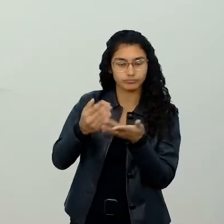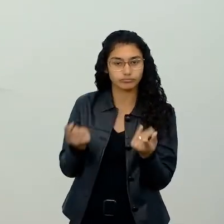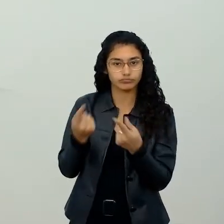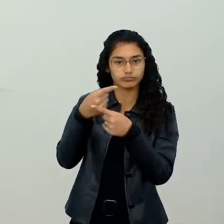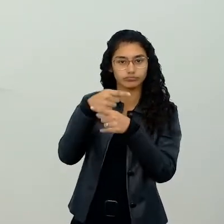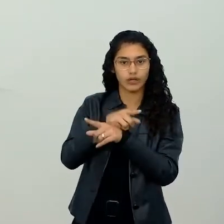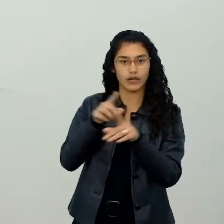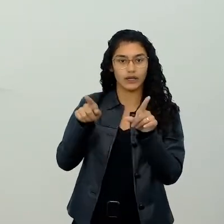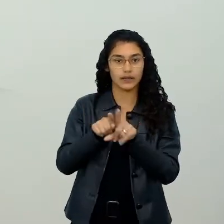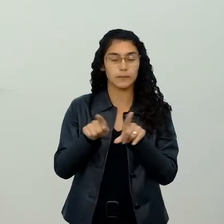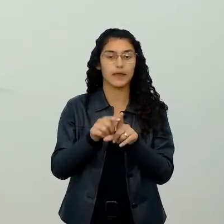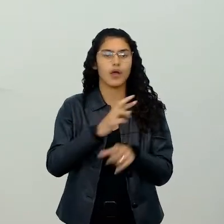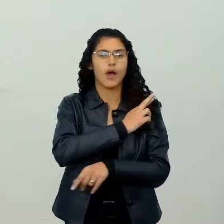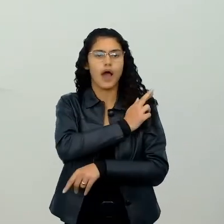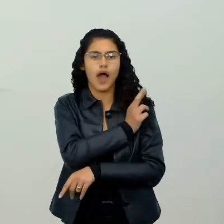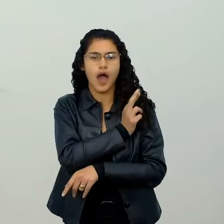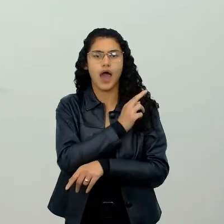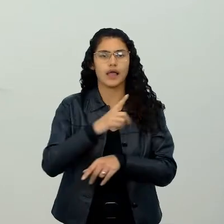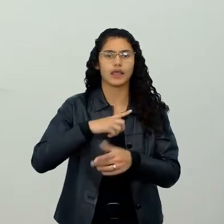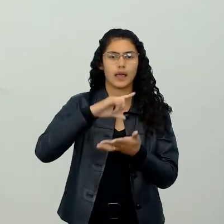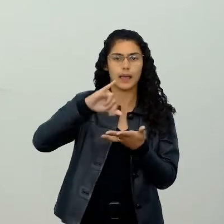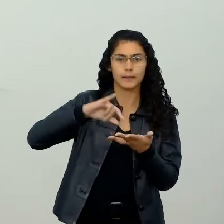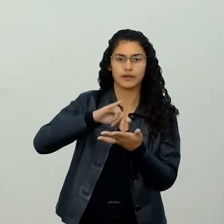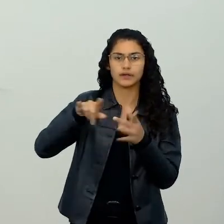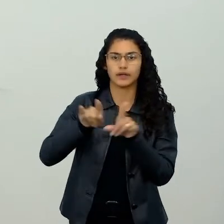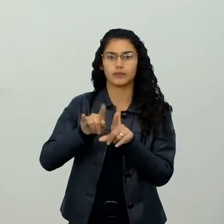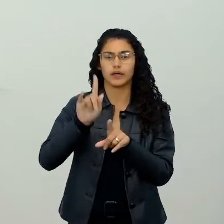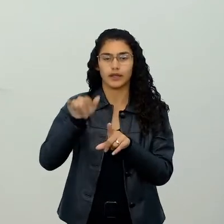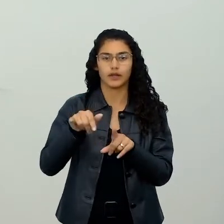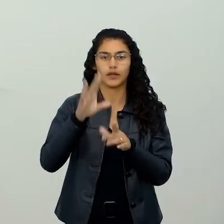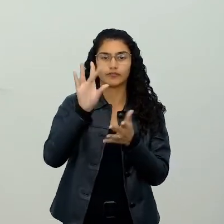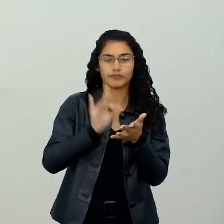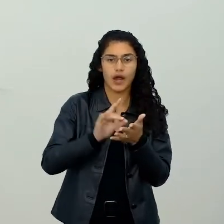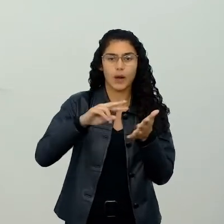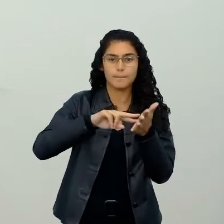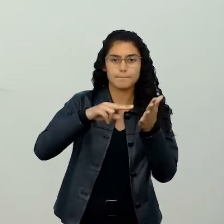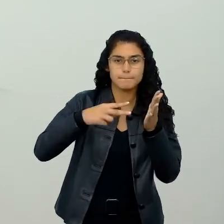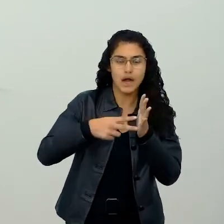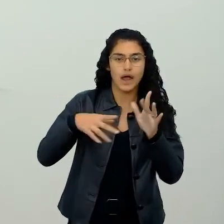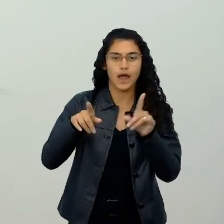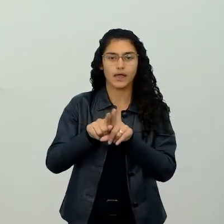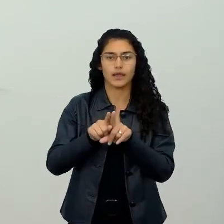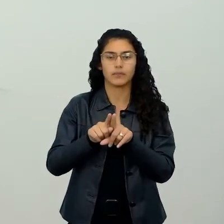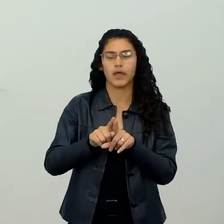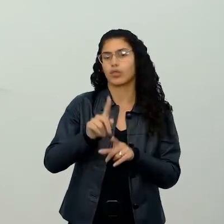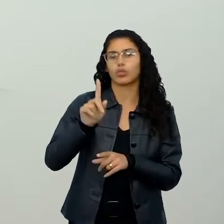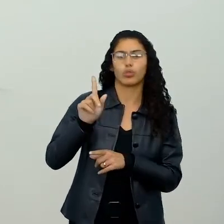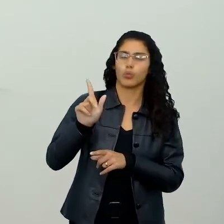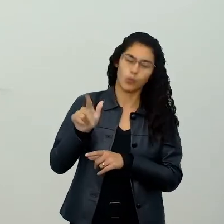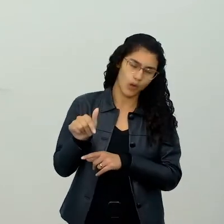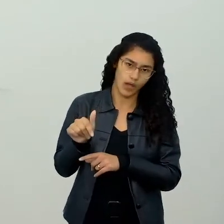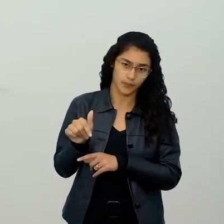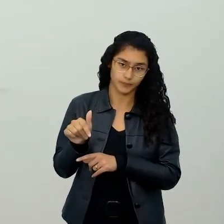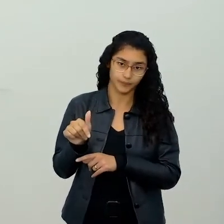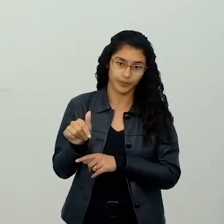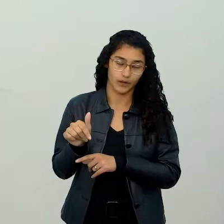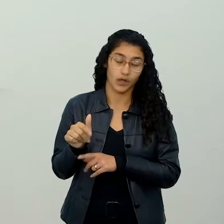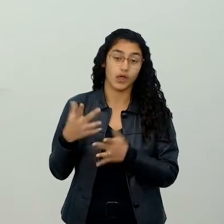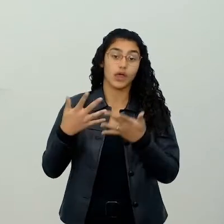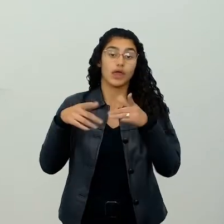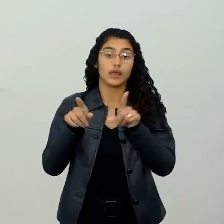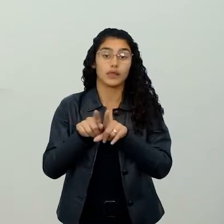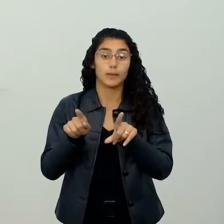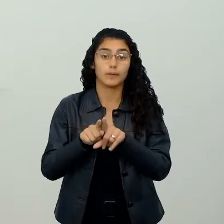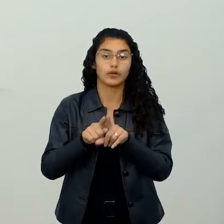Então, a raça e o capitalismo não são coisas sinônimas e também não são sinônimos, aliás, e também não